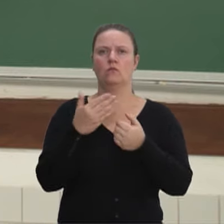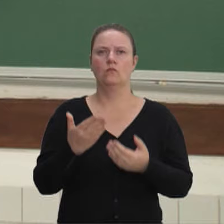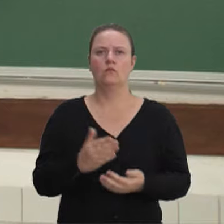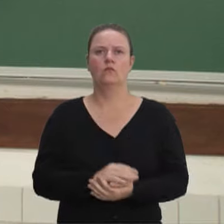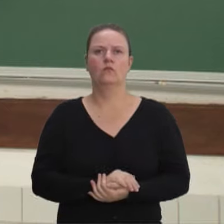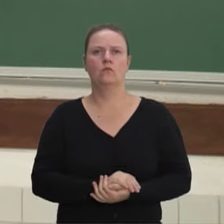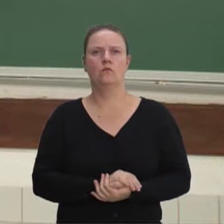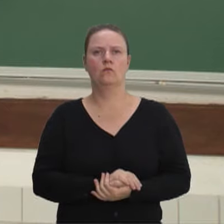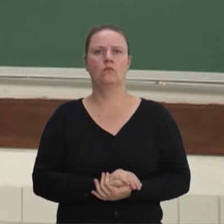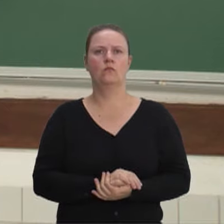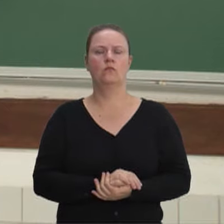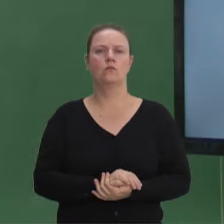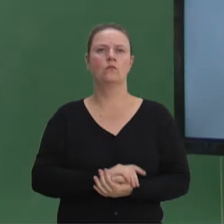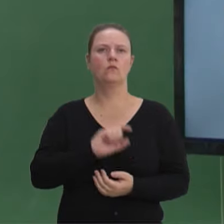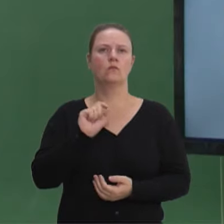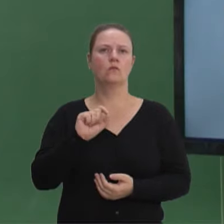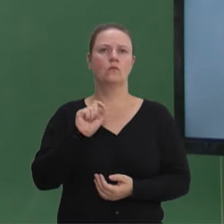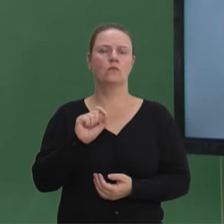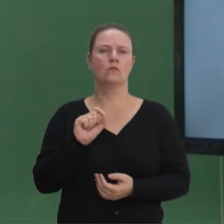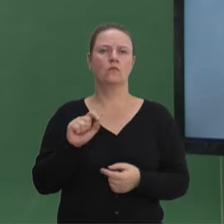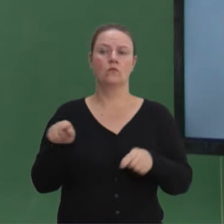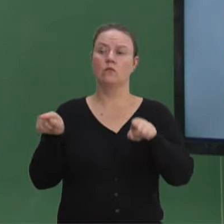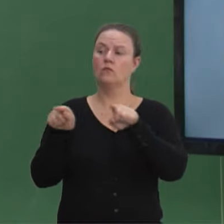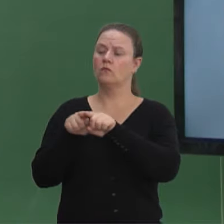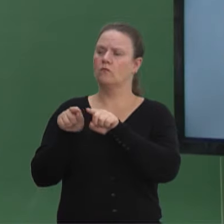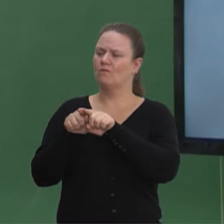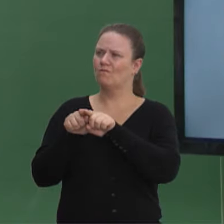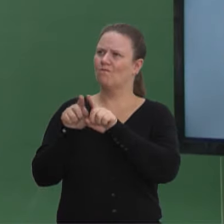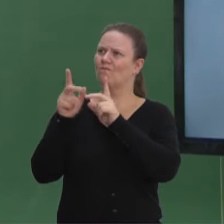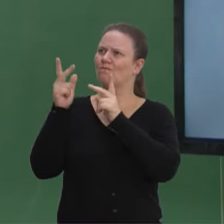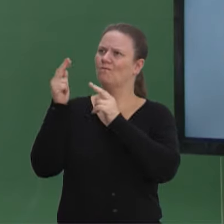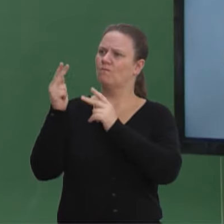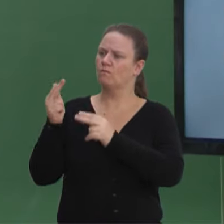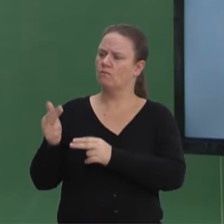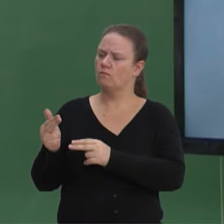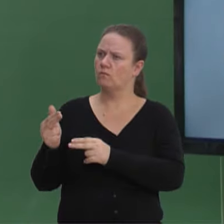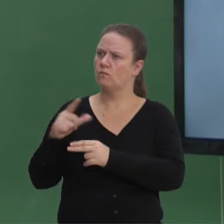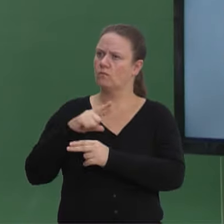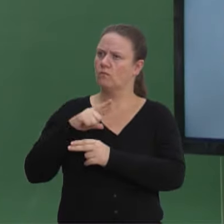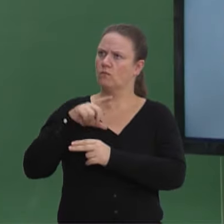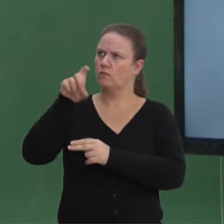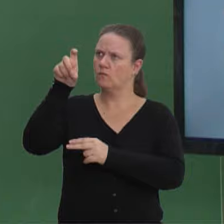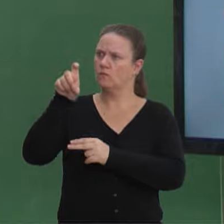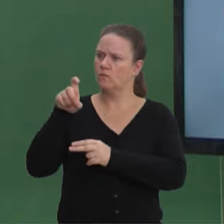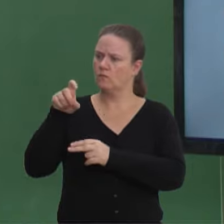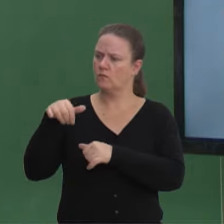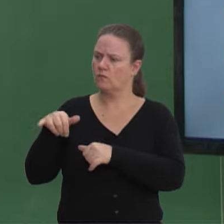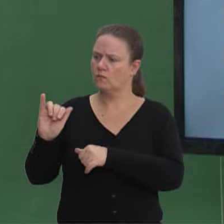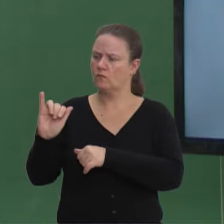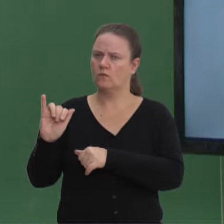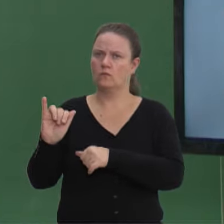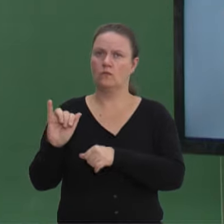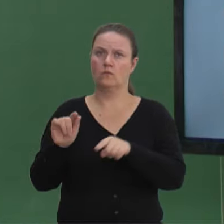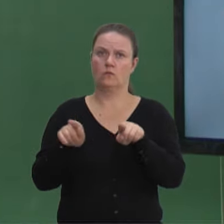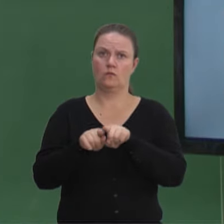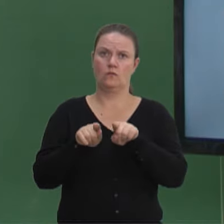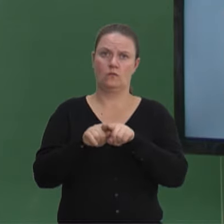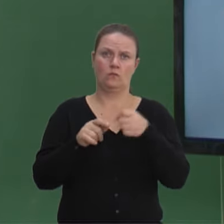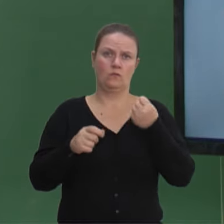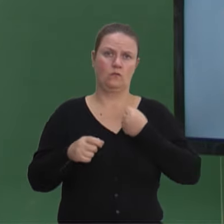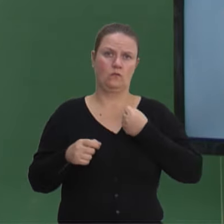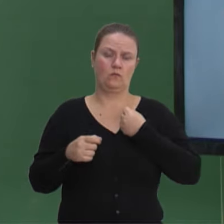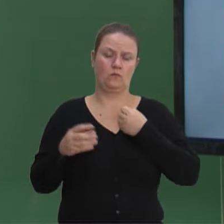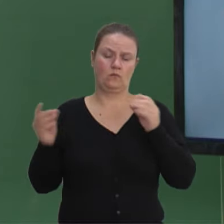De um lado da igualdade, eu tenho somente os termos que são acompanhados de x e y. Meu termo independente tem que estar do outro lado